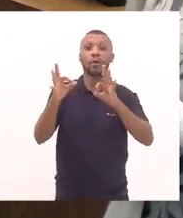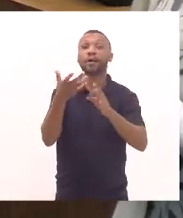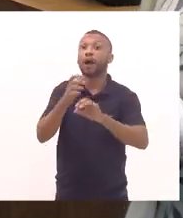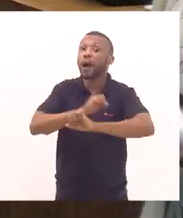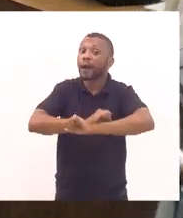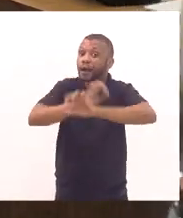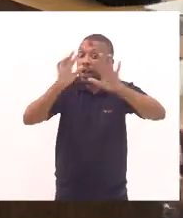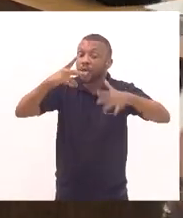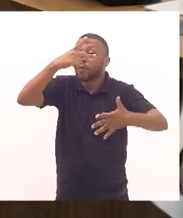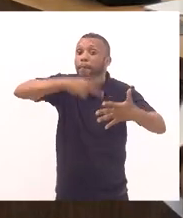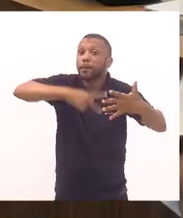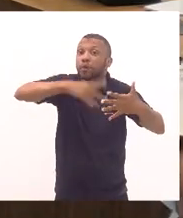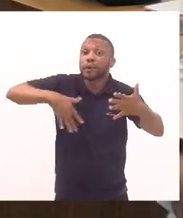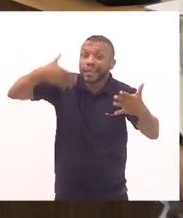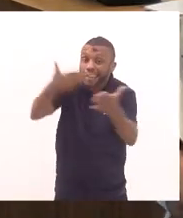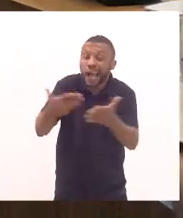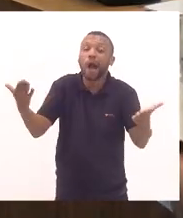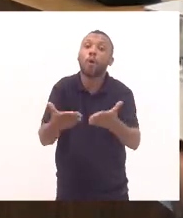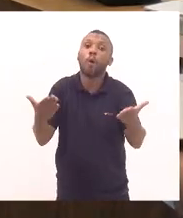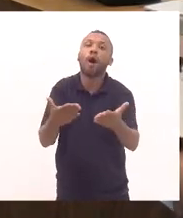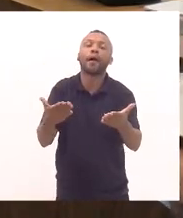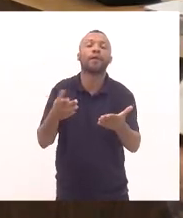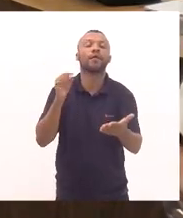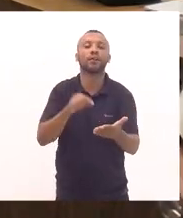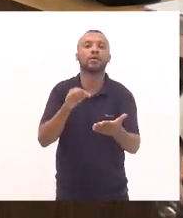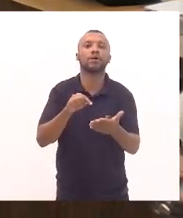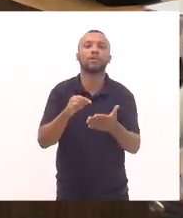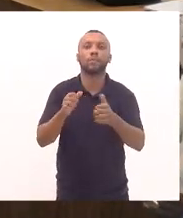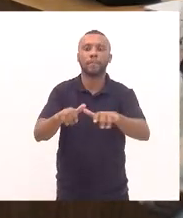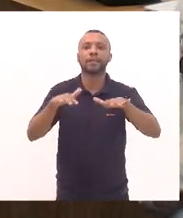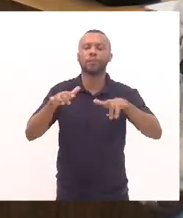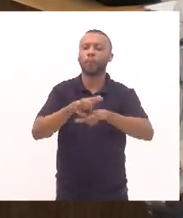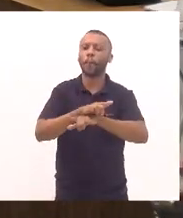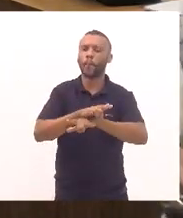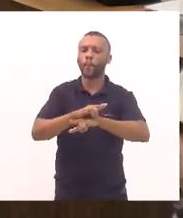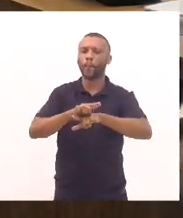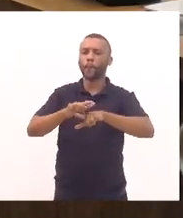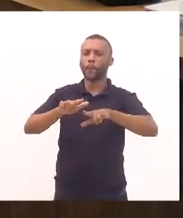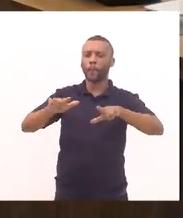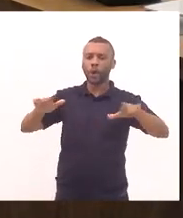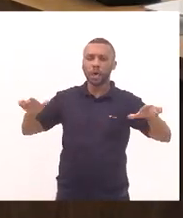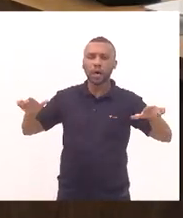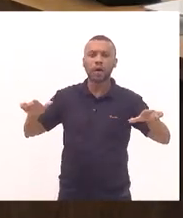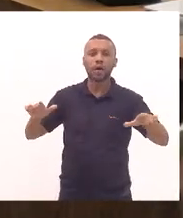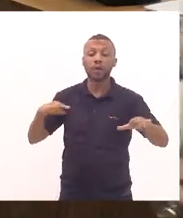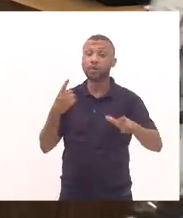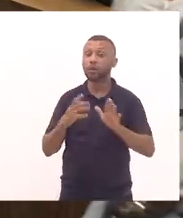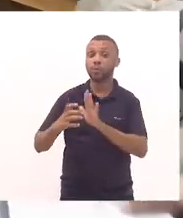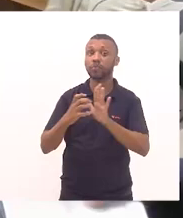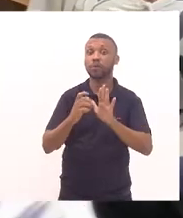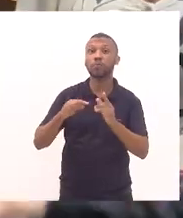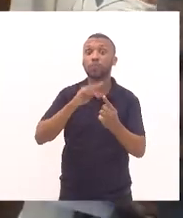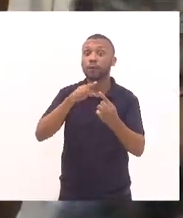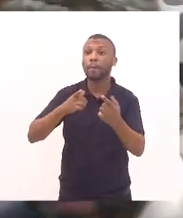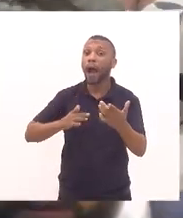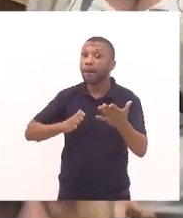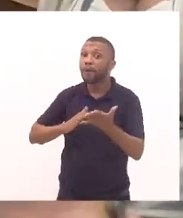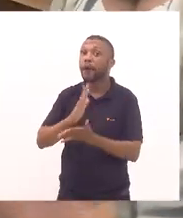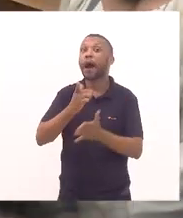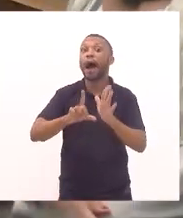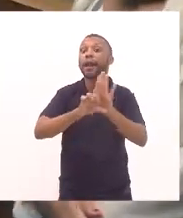do PSOL está até agora aqui, plenário vazio, a nossa bancada está aqui para aprovar a